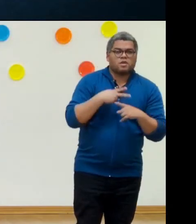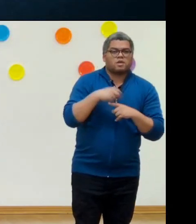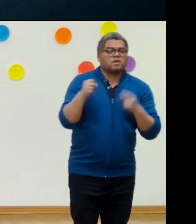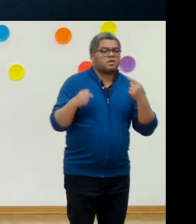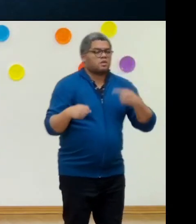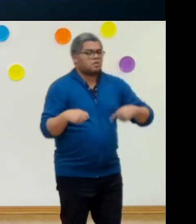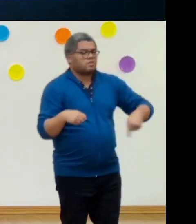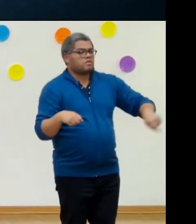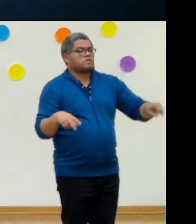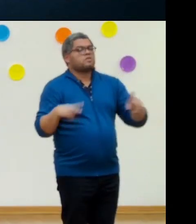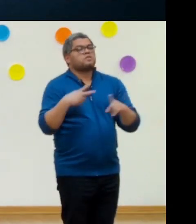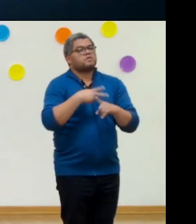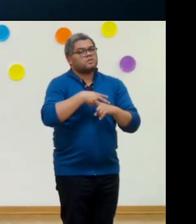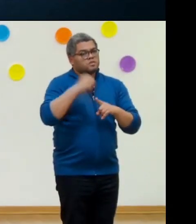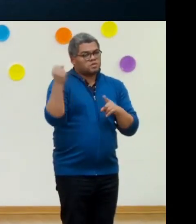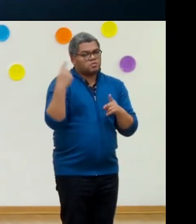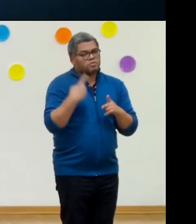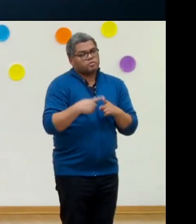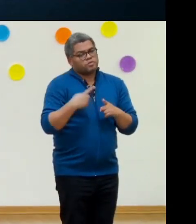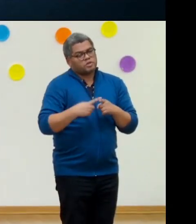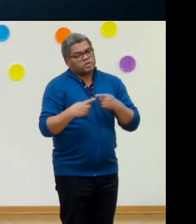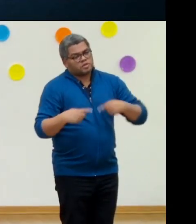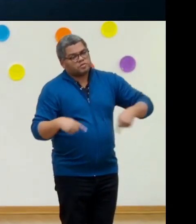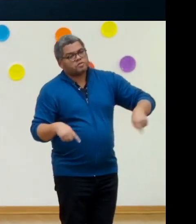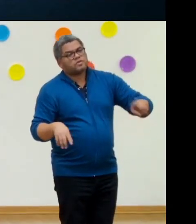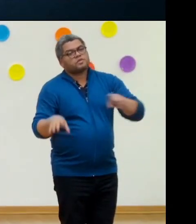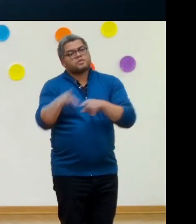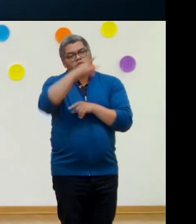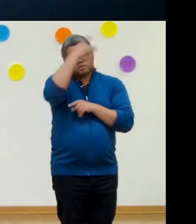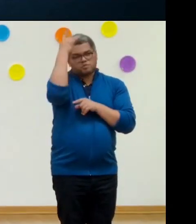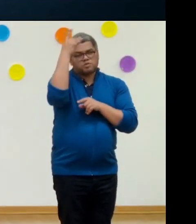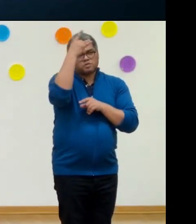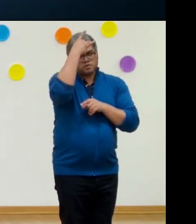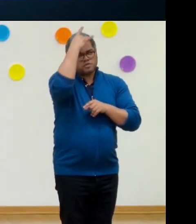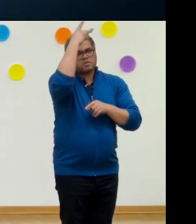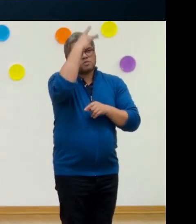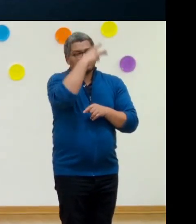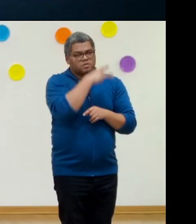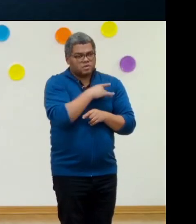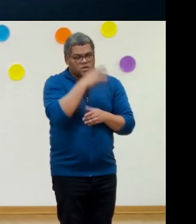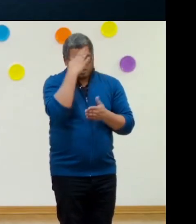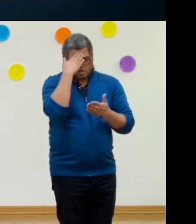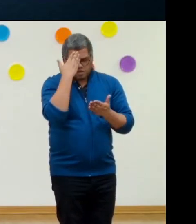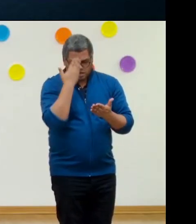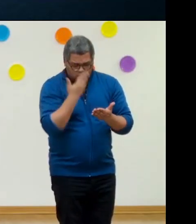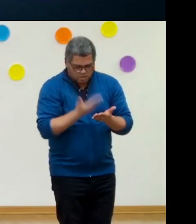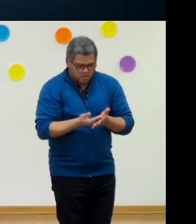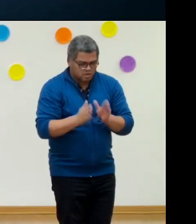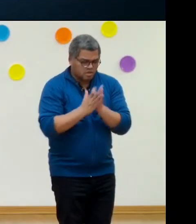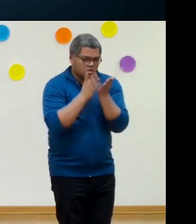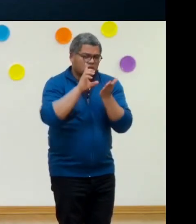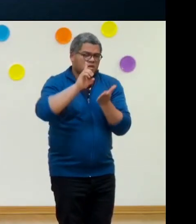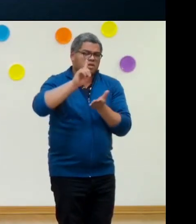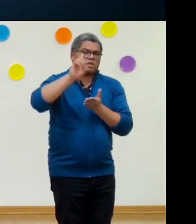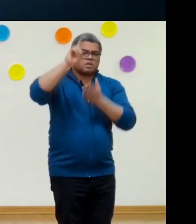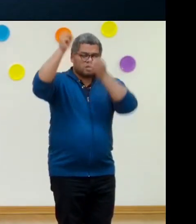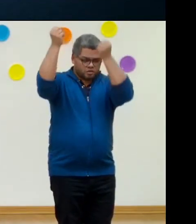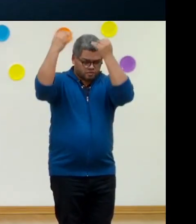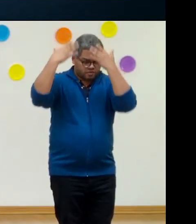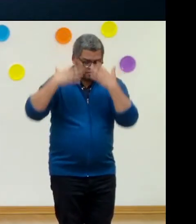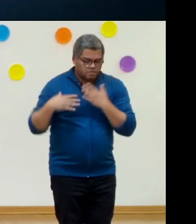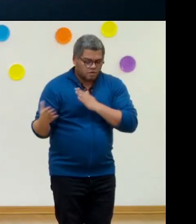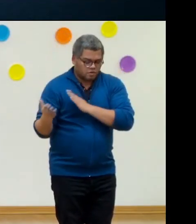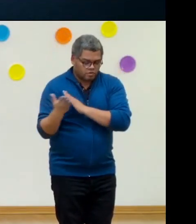pecados, porque vocês têm o Espírito Santo. Creiam na palavra de Deus, façam morrer. Que Deus nos abençoe e nos